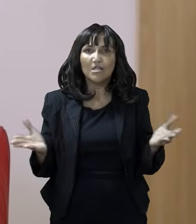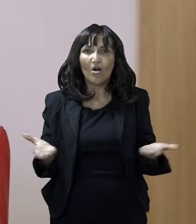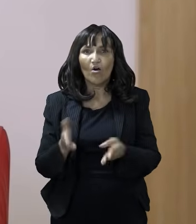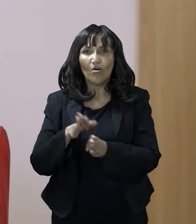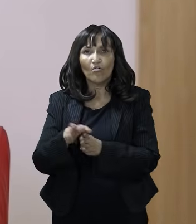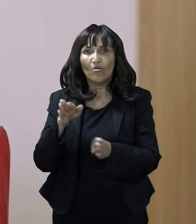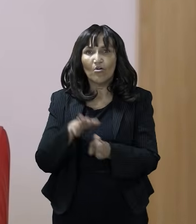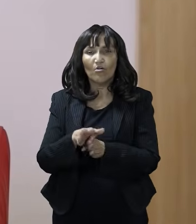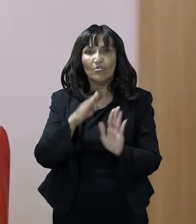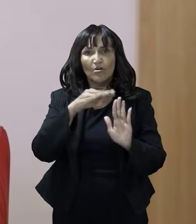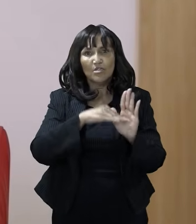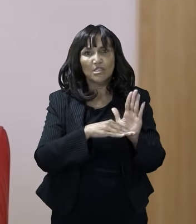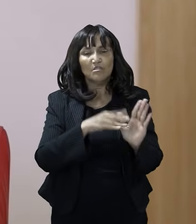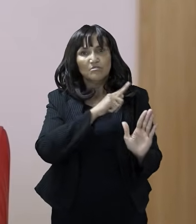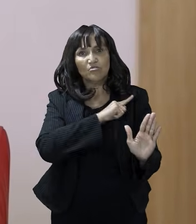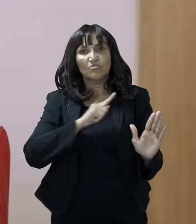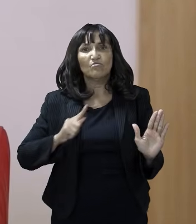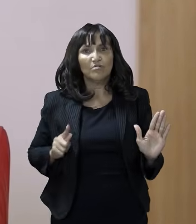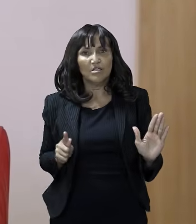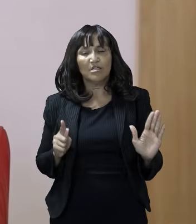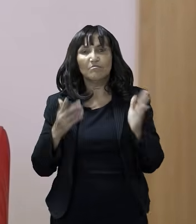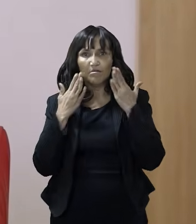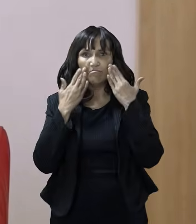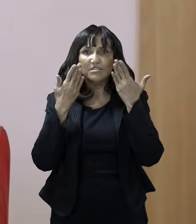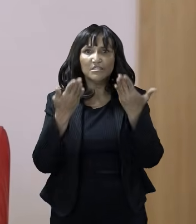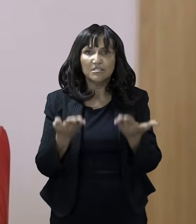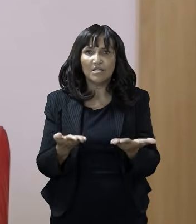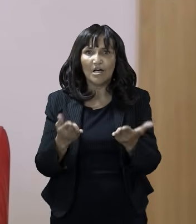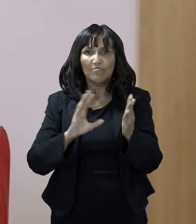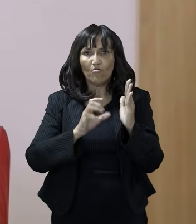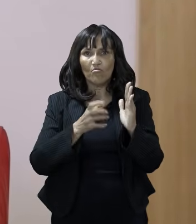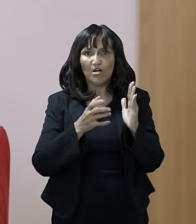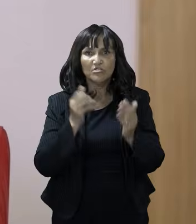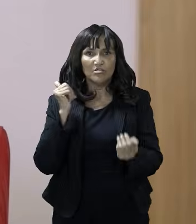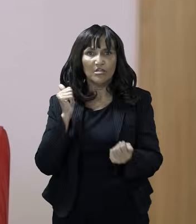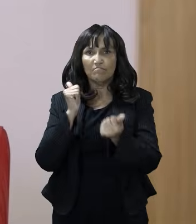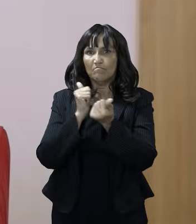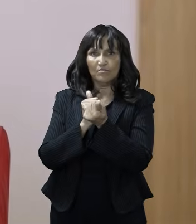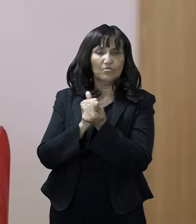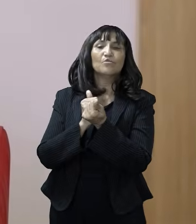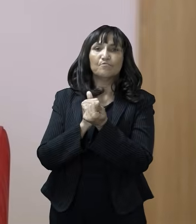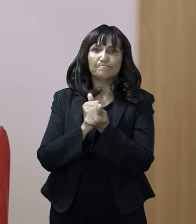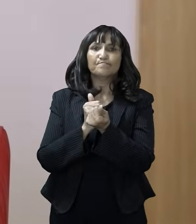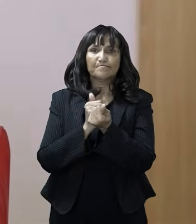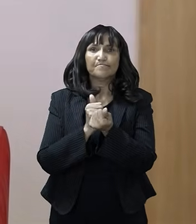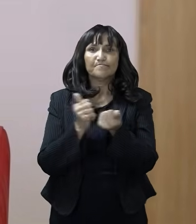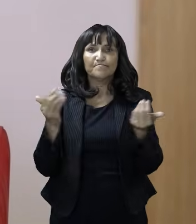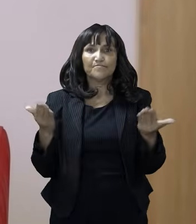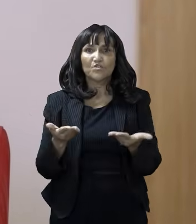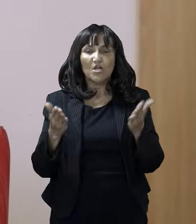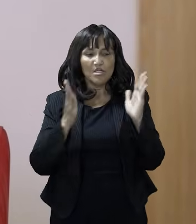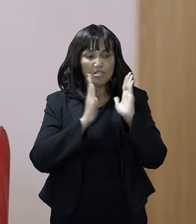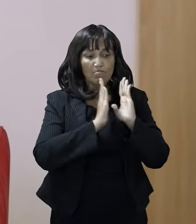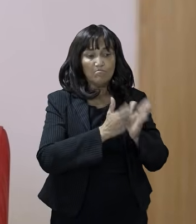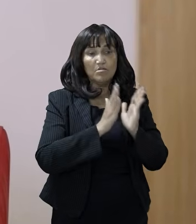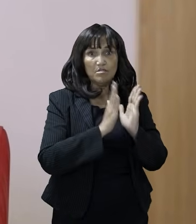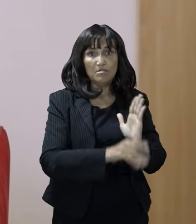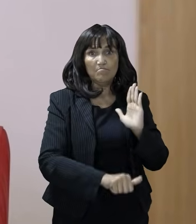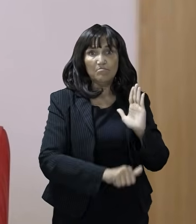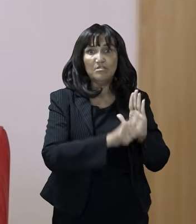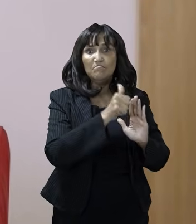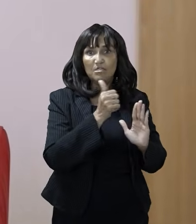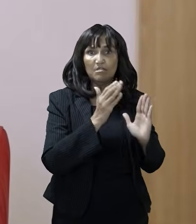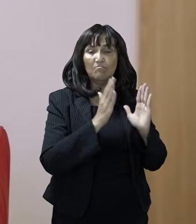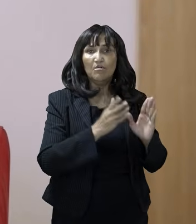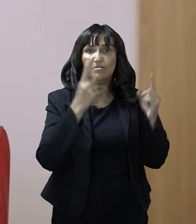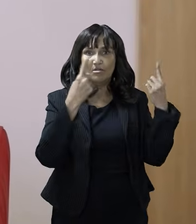programa de governo, apresentar para o presidente Lula, para frente, para os partidos que vão apoiar. Isso. Então, essa é a primeira parte, que é